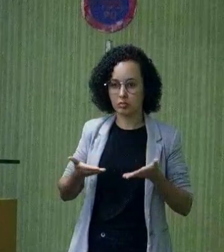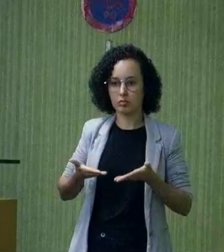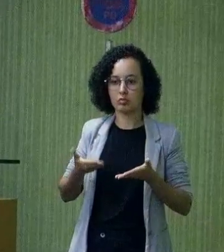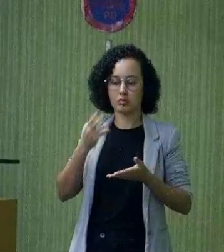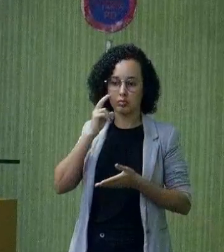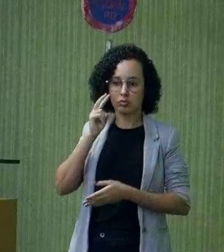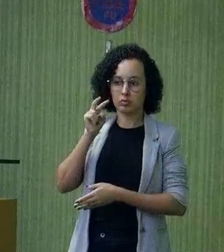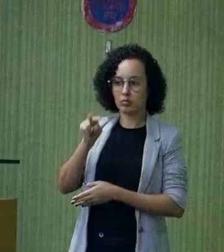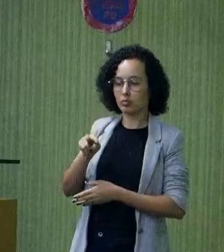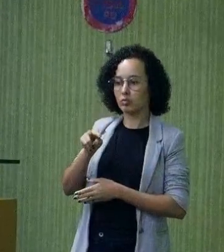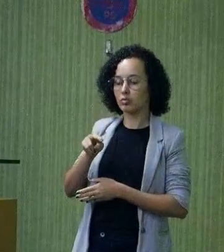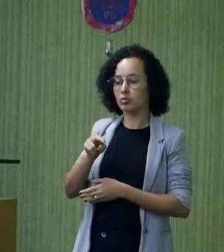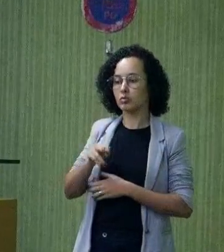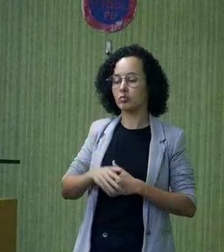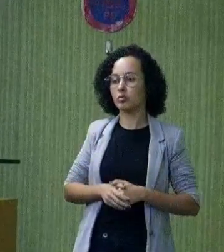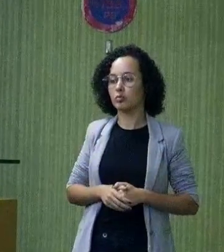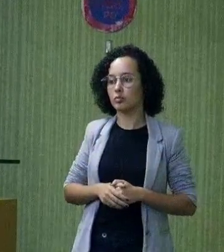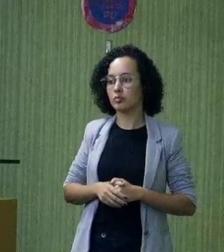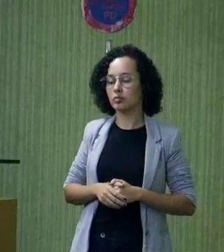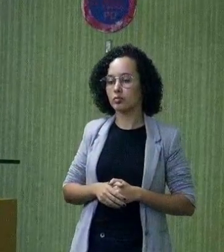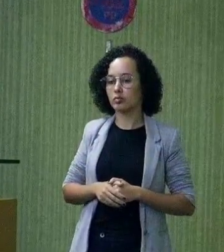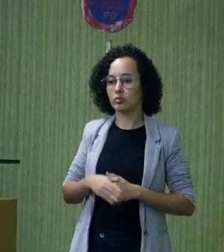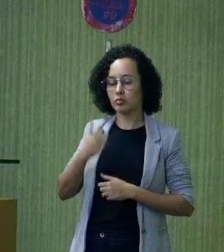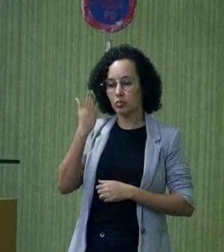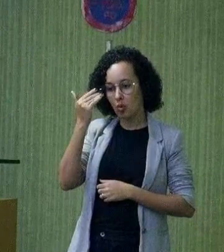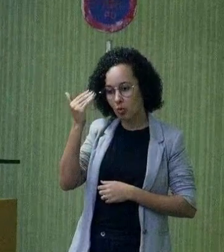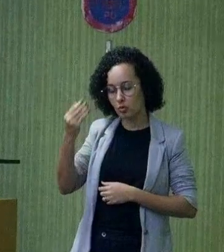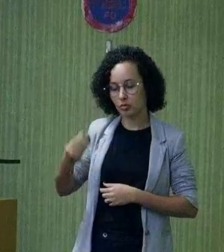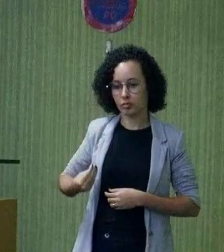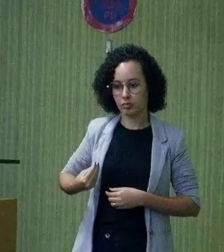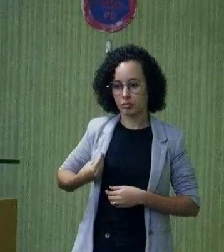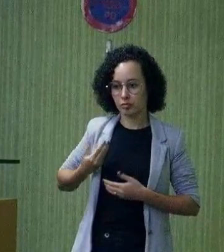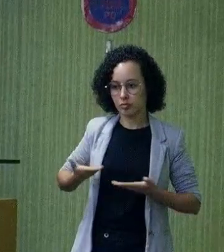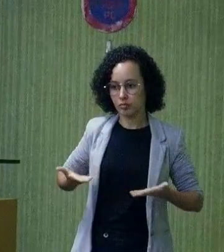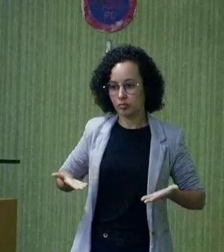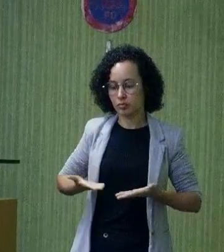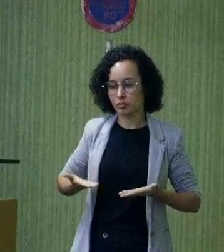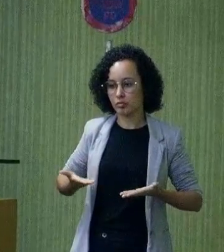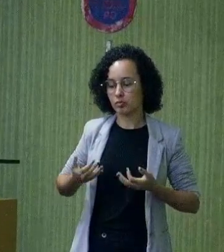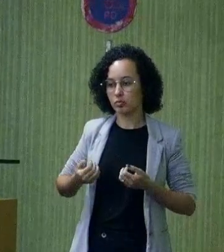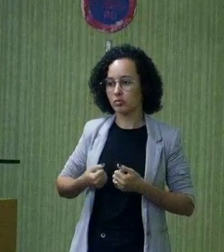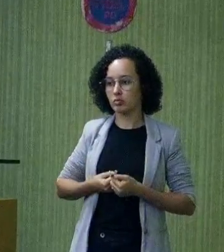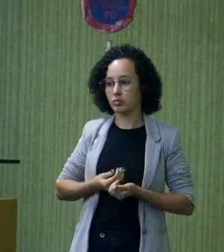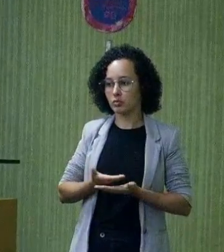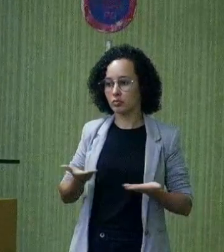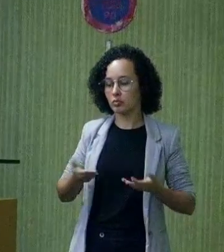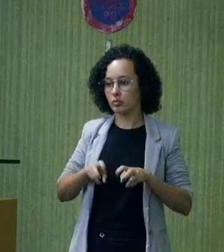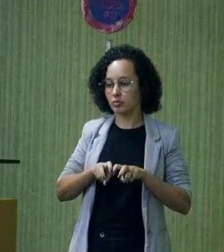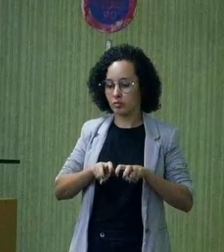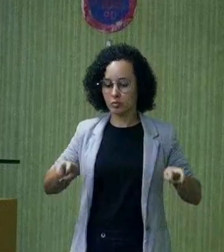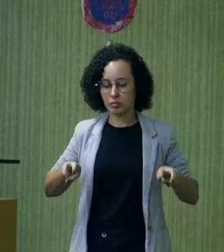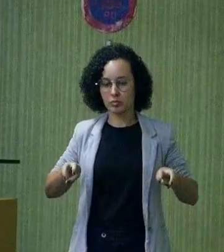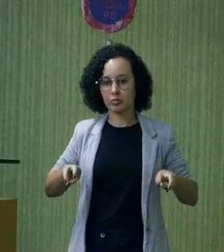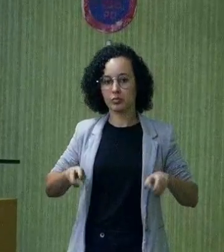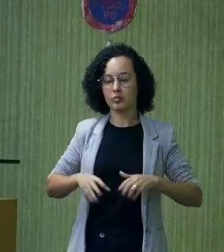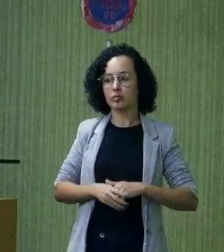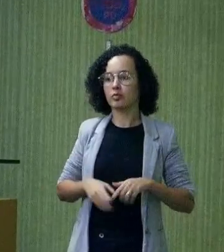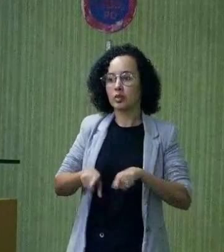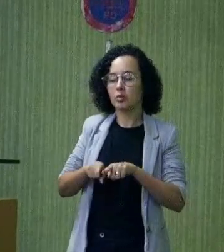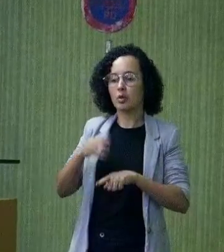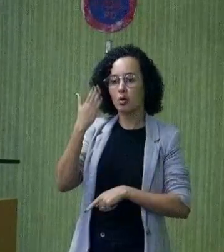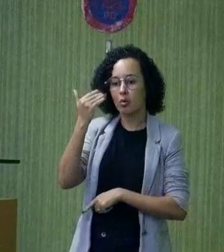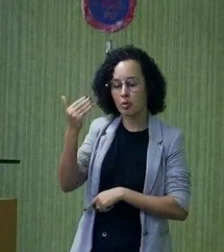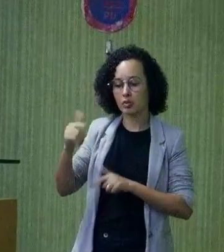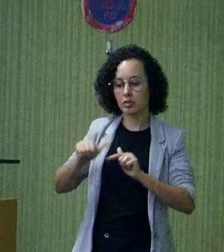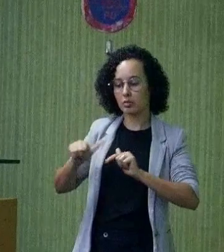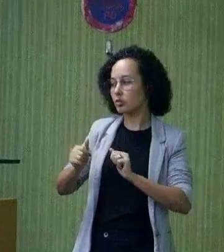ver isso Dr Salomão uma honra tlo aqui né Compartilhar essa mesa com o senhor né É uma honra também trabalhar